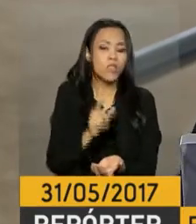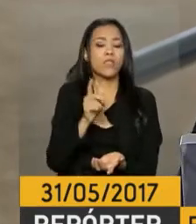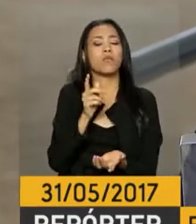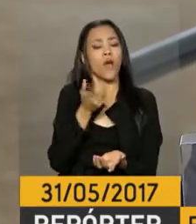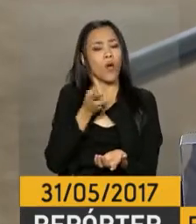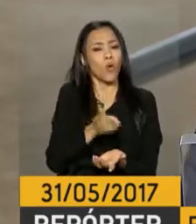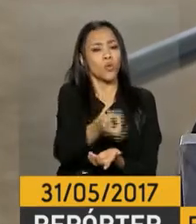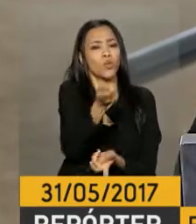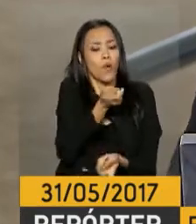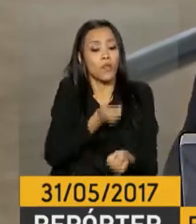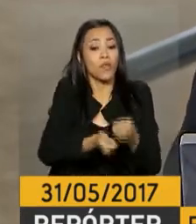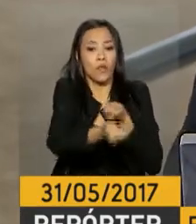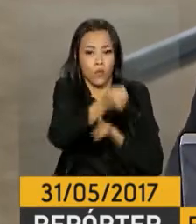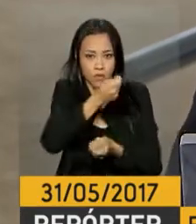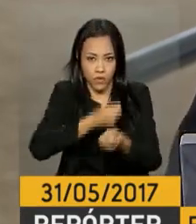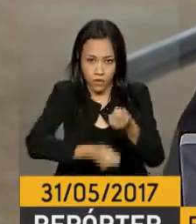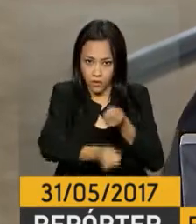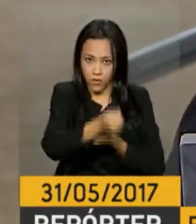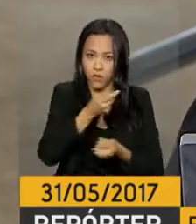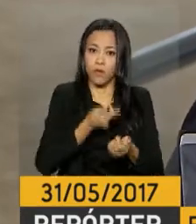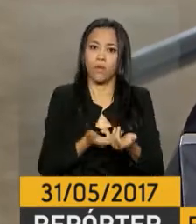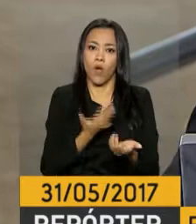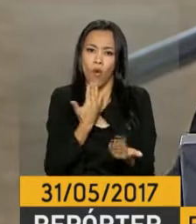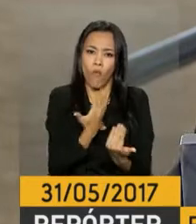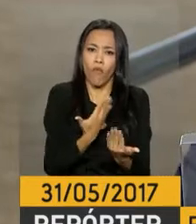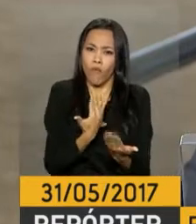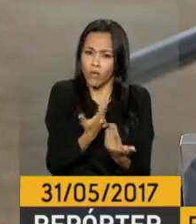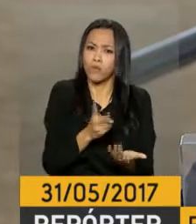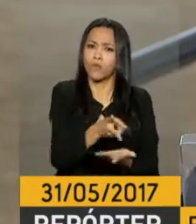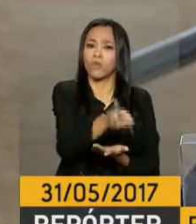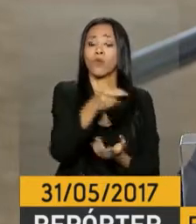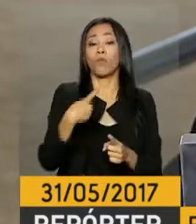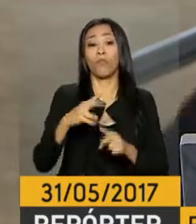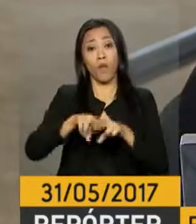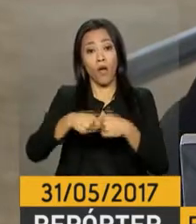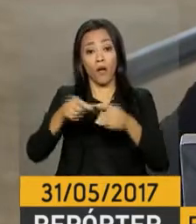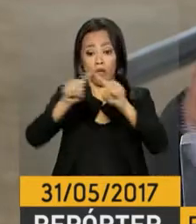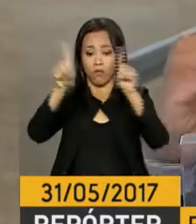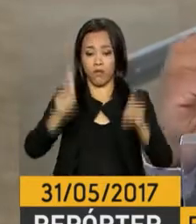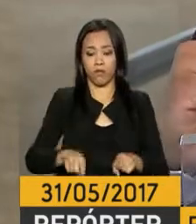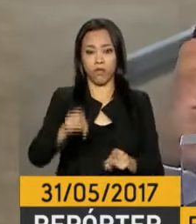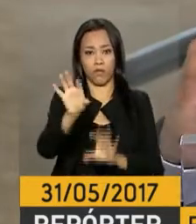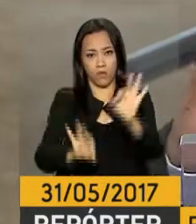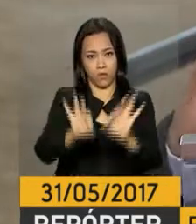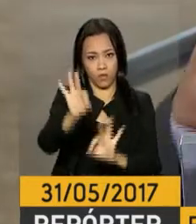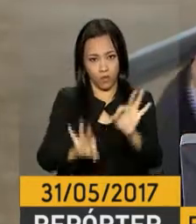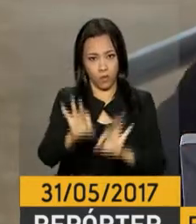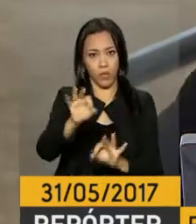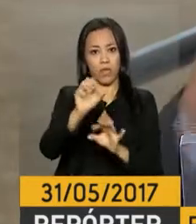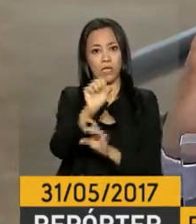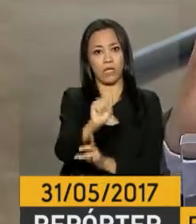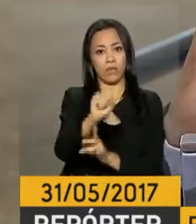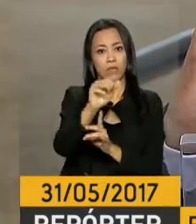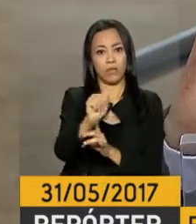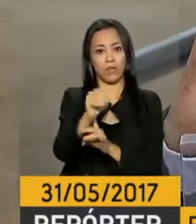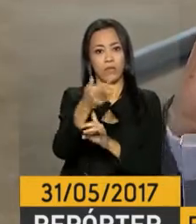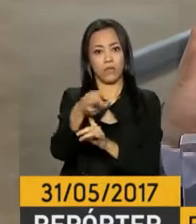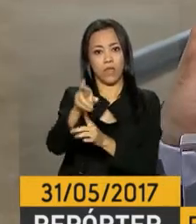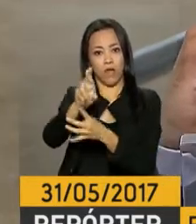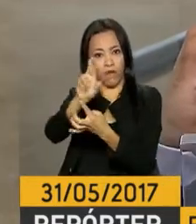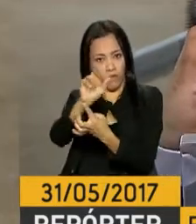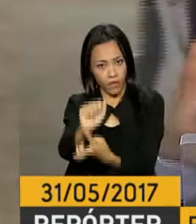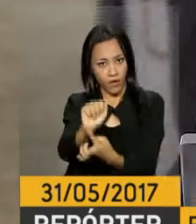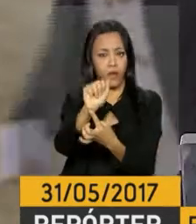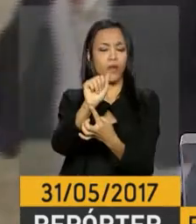negociações continuam. Pelo fato de lançar o Plano Safra, a gente inicia o ano com